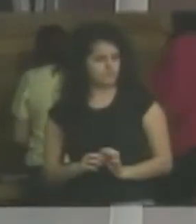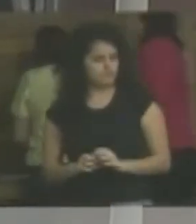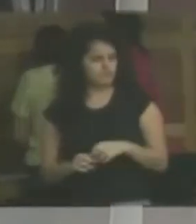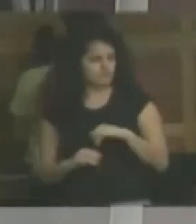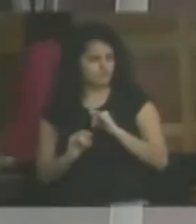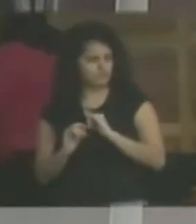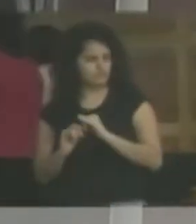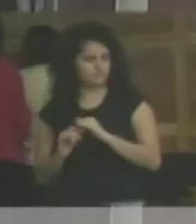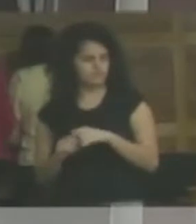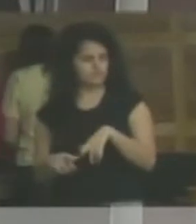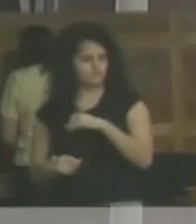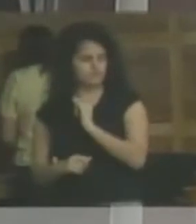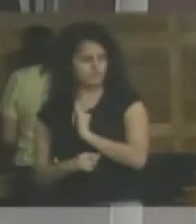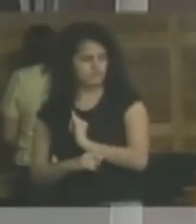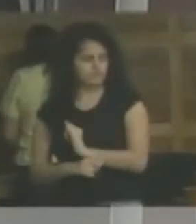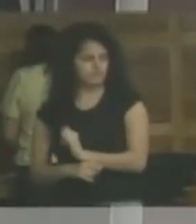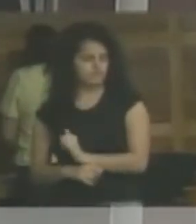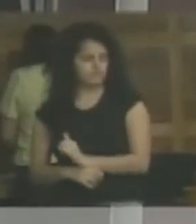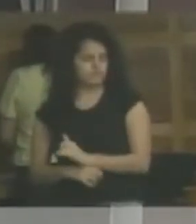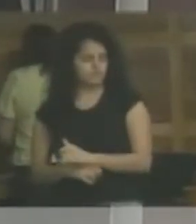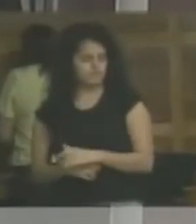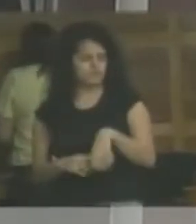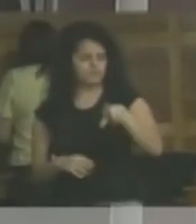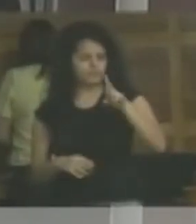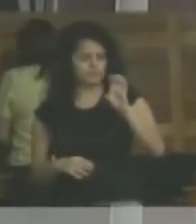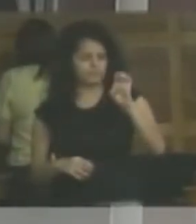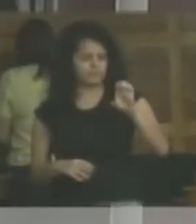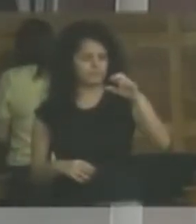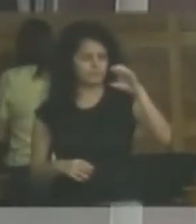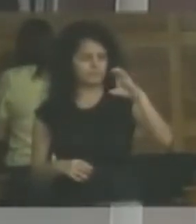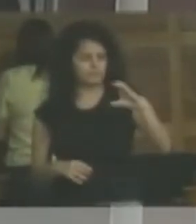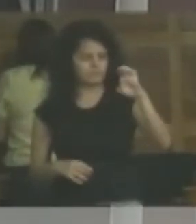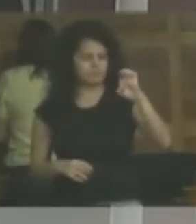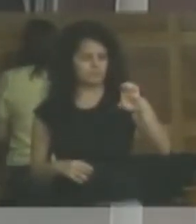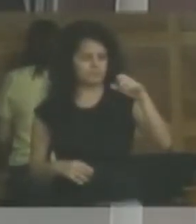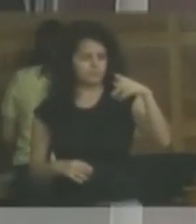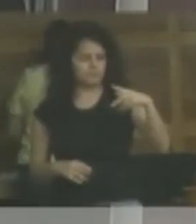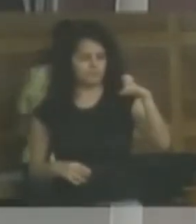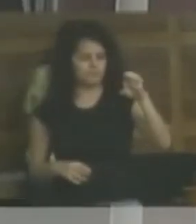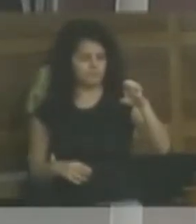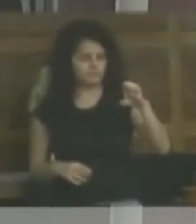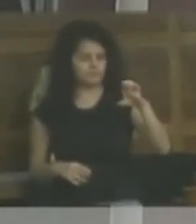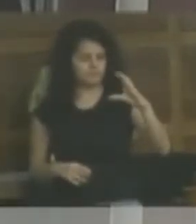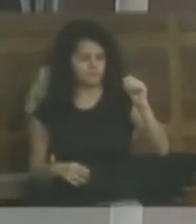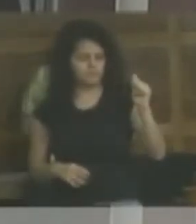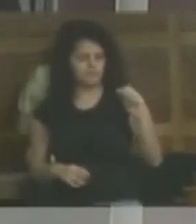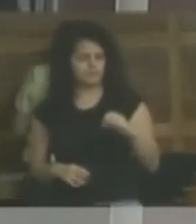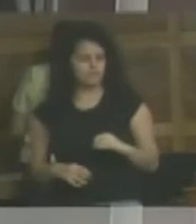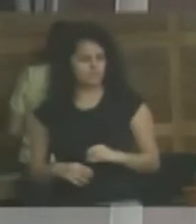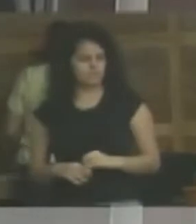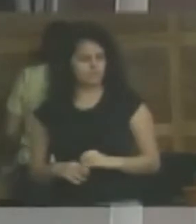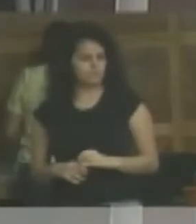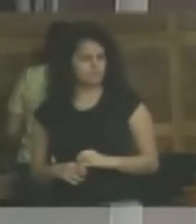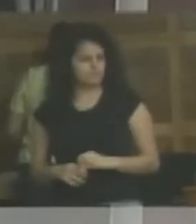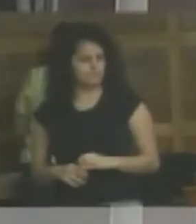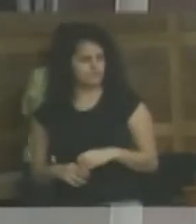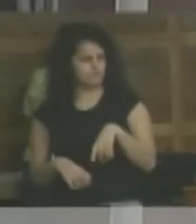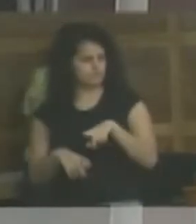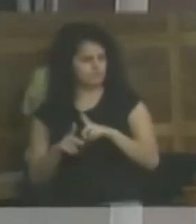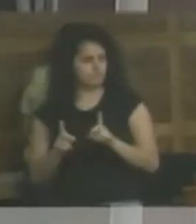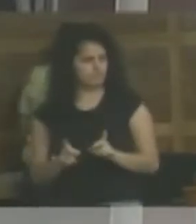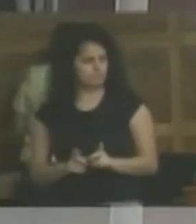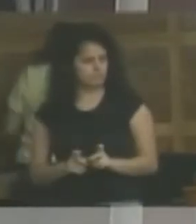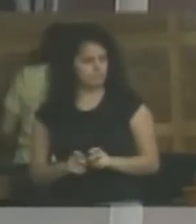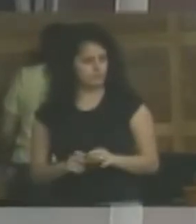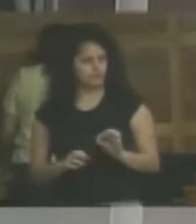informações turísticas, agente de recepção e reservas em meio de hospedagens e assistente administrativo, assistente de recursos humanos, operador de computador e organizador